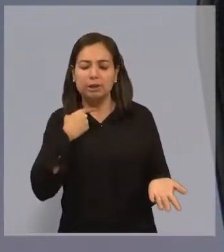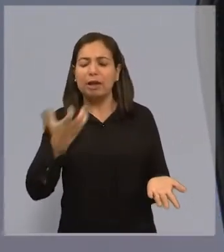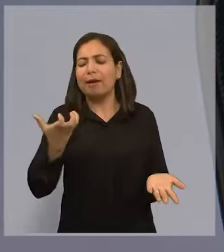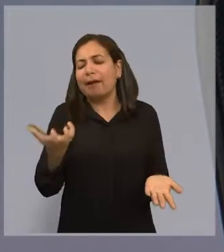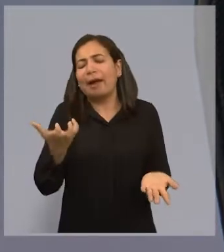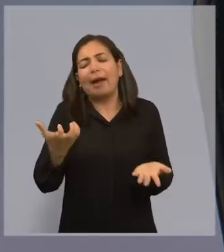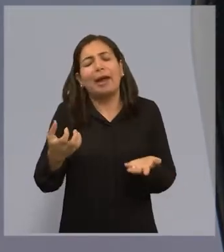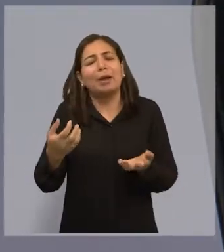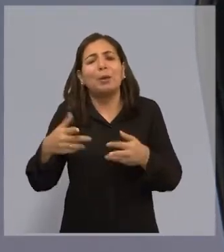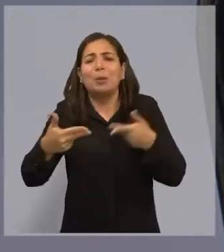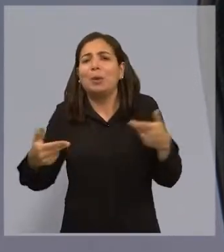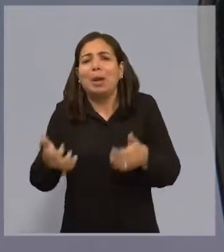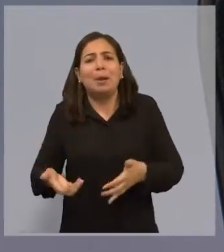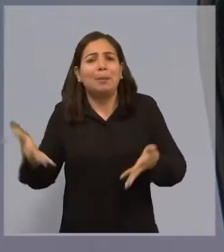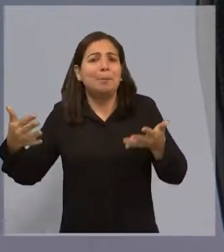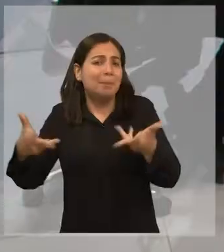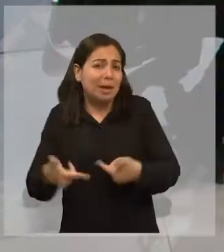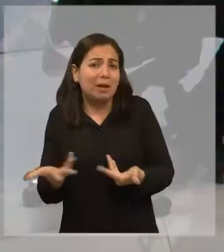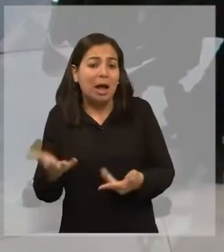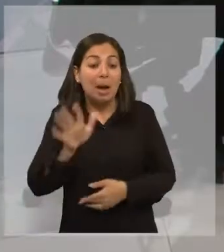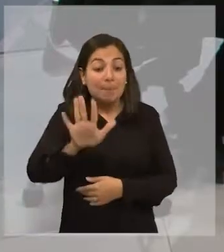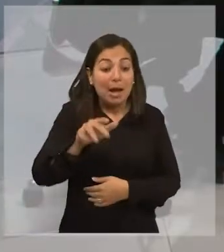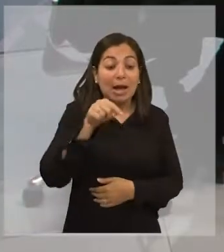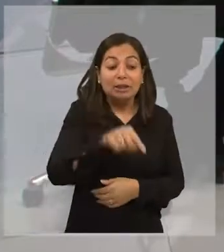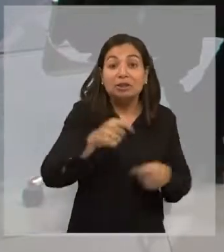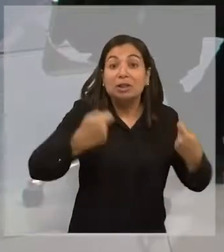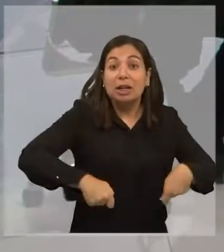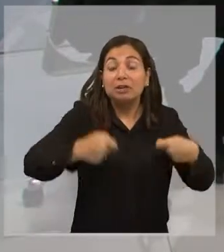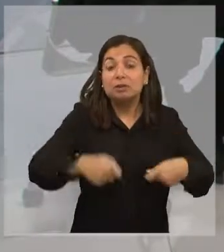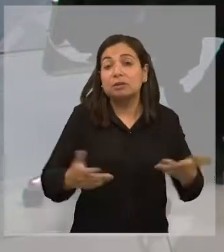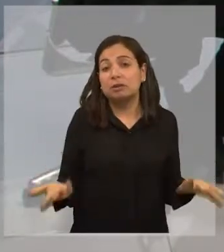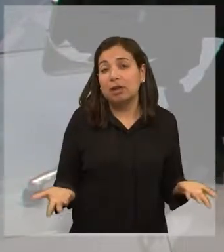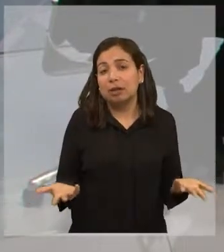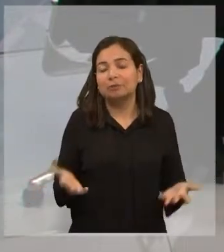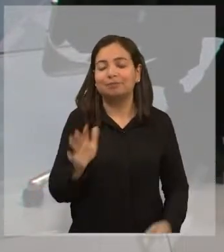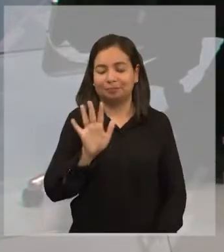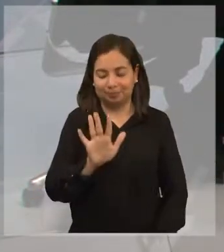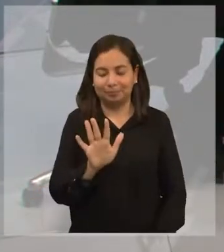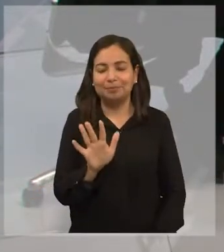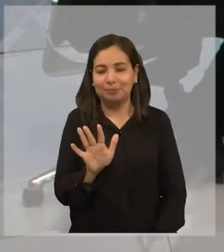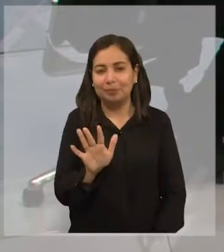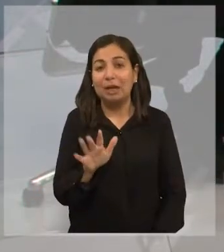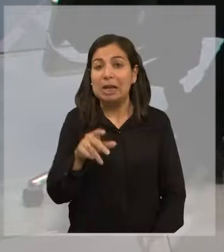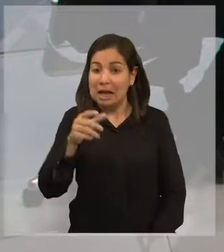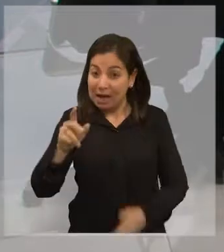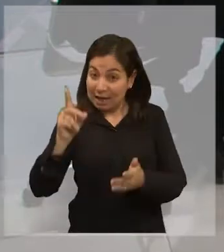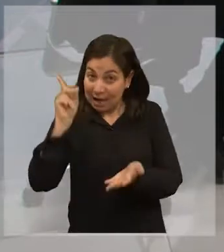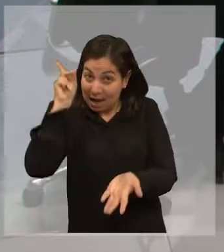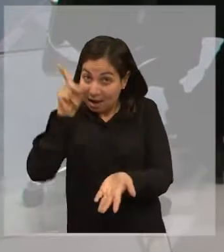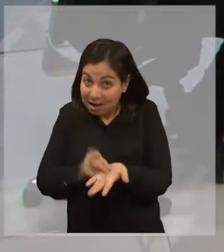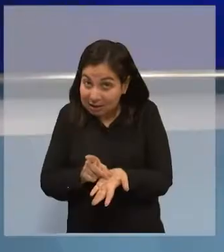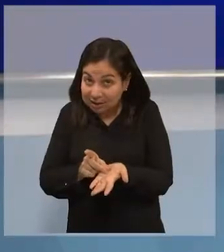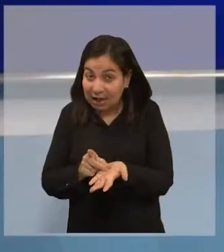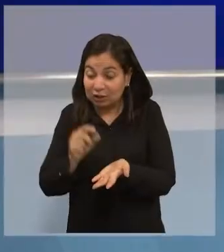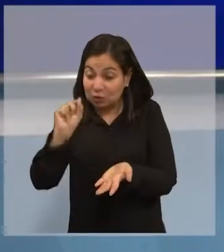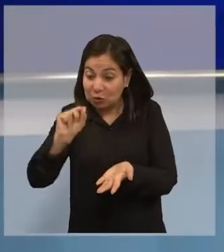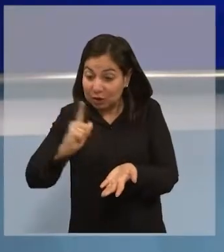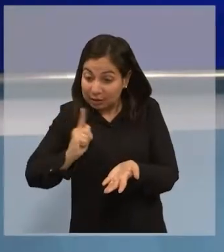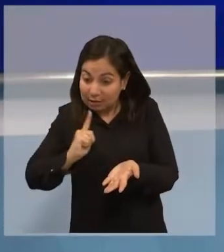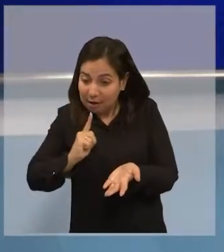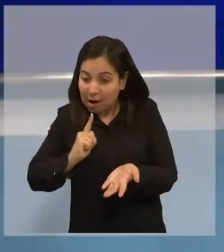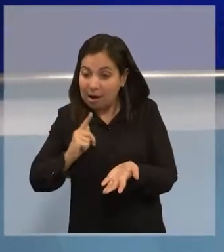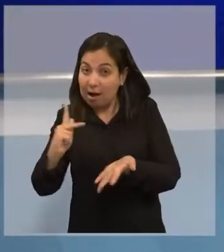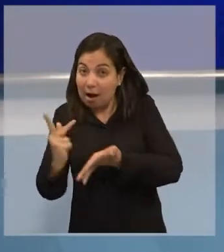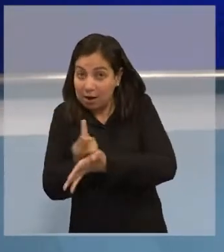temos que fazer o quê? Colocar governantes que tenham sensibilidade. Que não se tira leite das pedras. A realidade, vai se ver a realidade em cima dos que